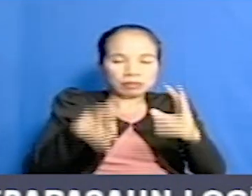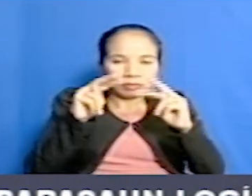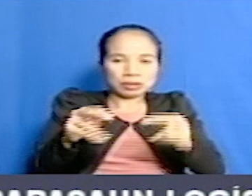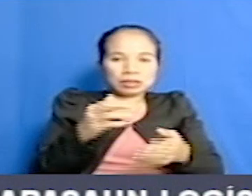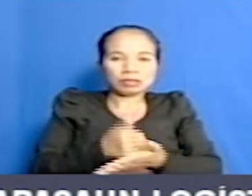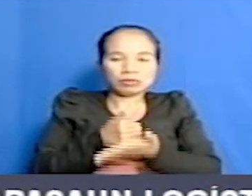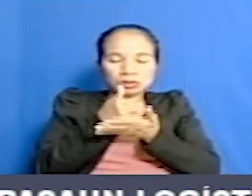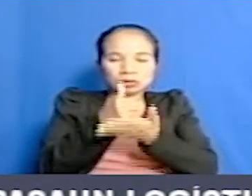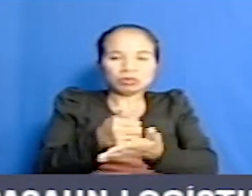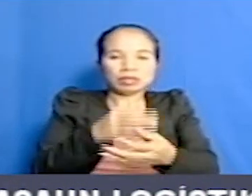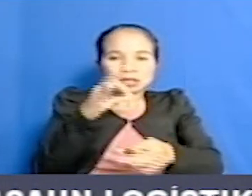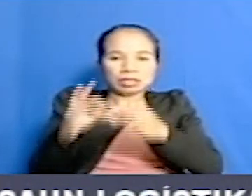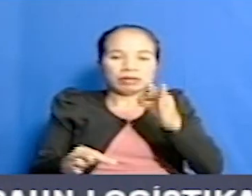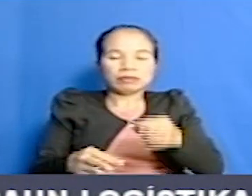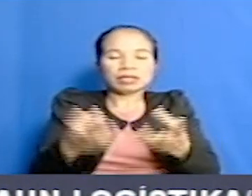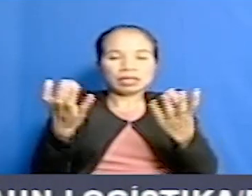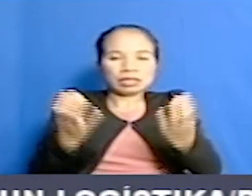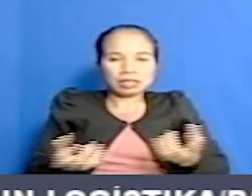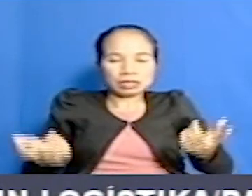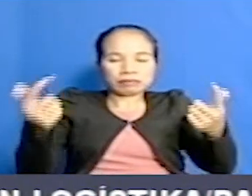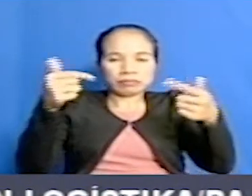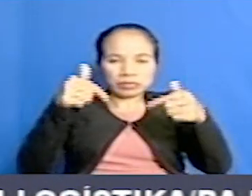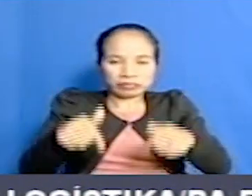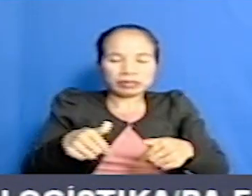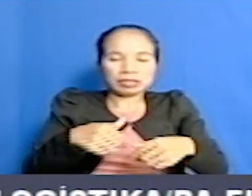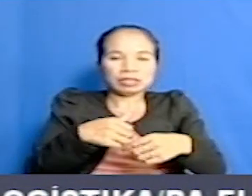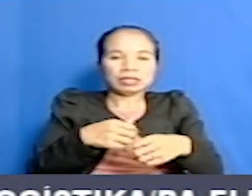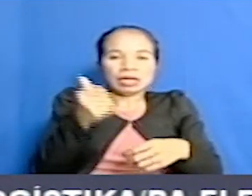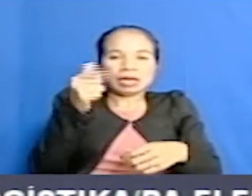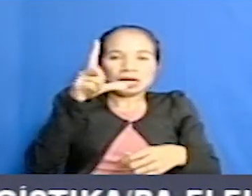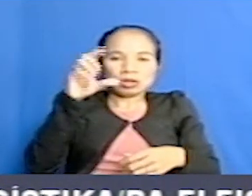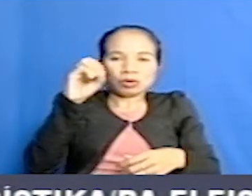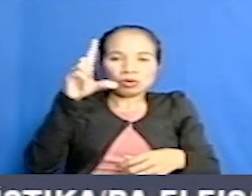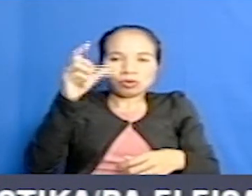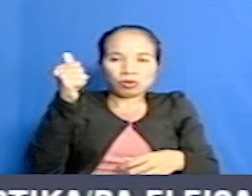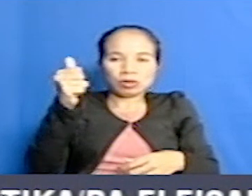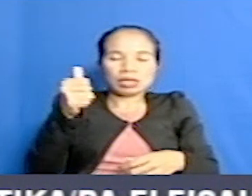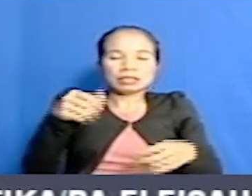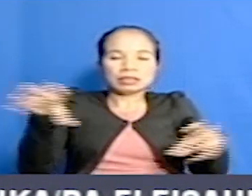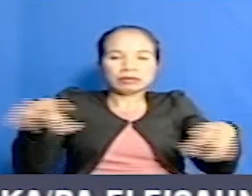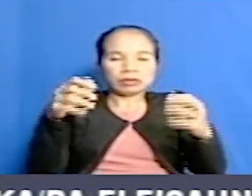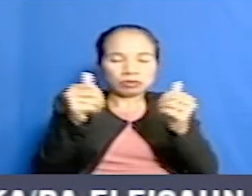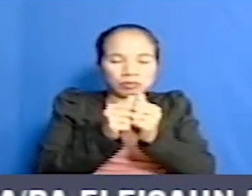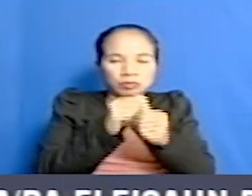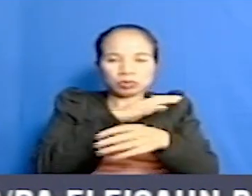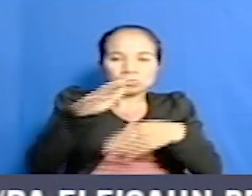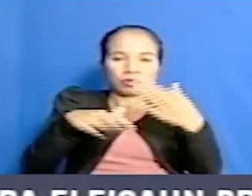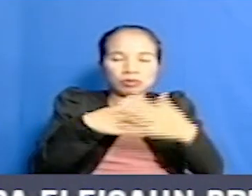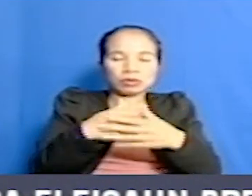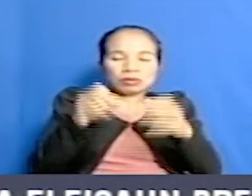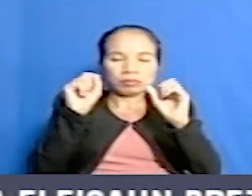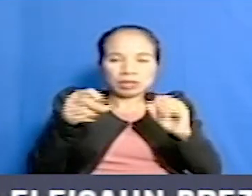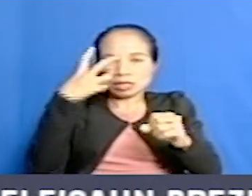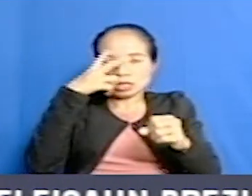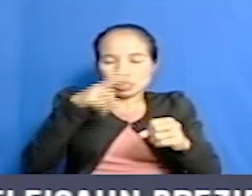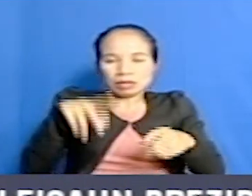mia, sekar ni akarat ni uang fila falima, e depois ita iha Alola se serviço amutu ko parte relevante sila utu, atu bele hareba iha